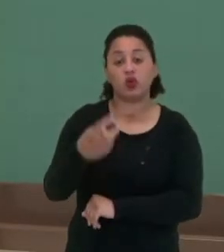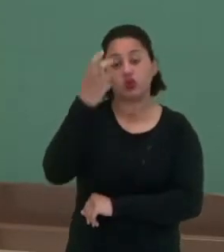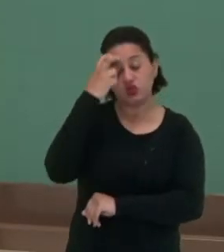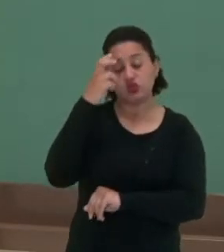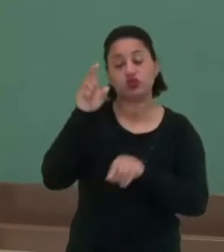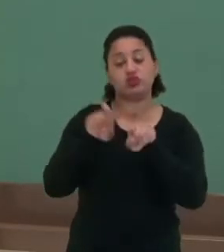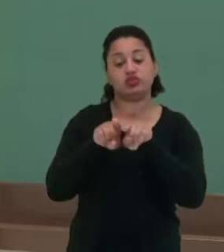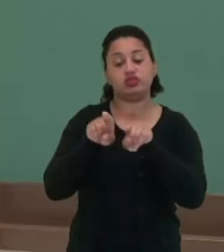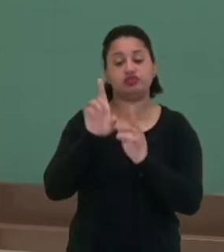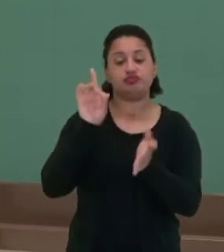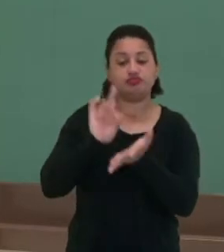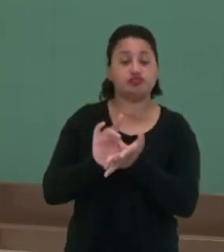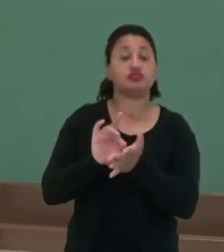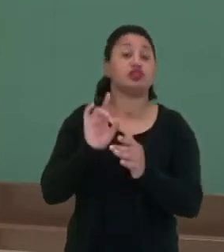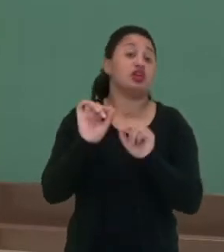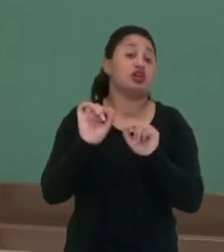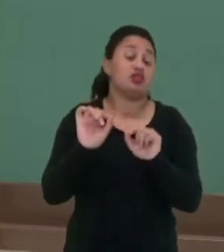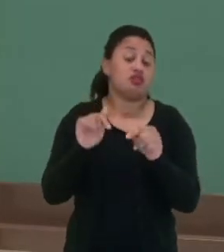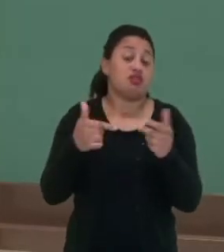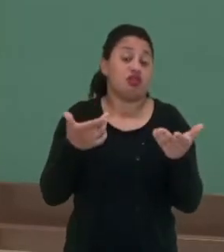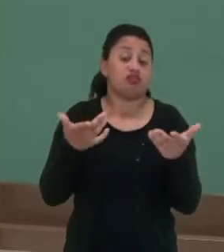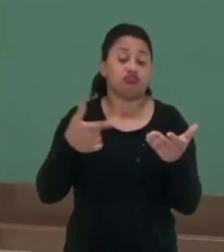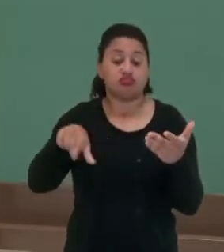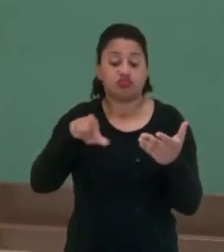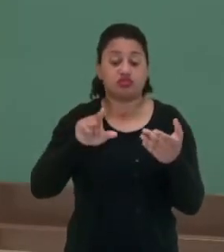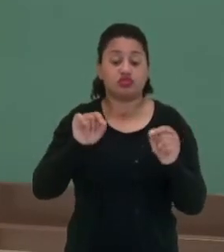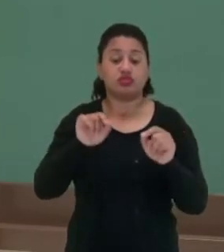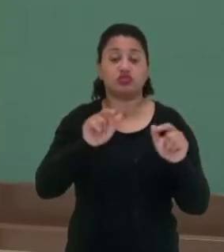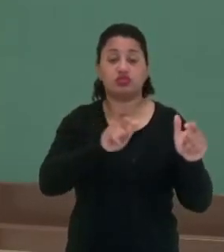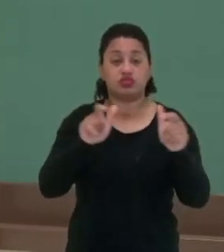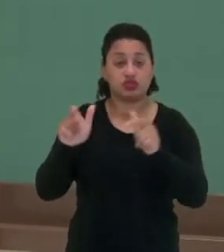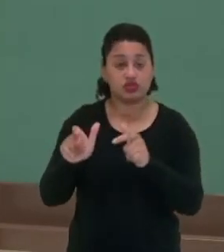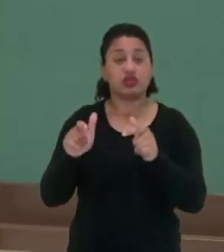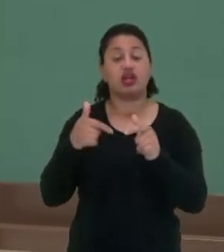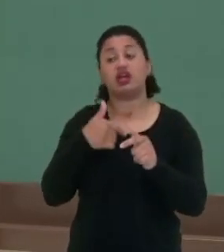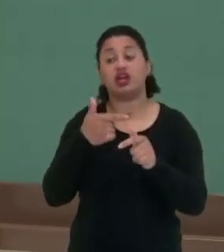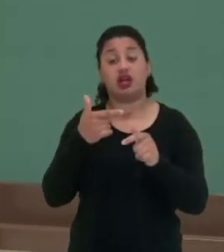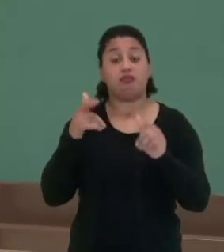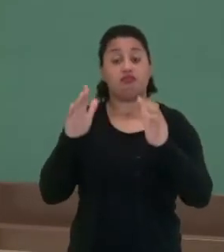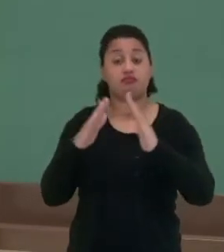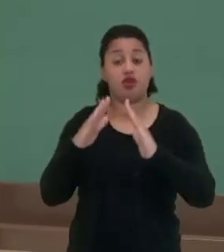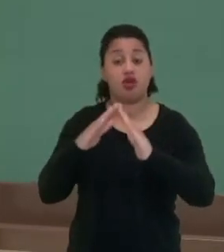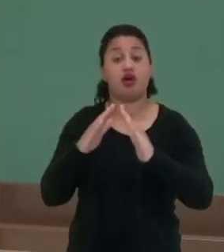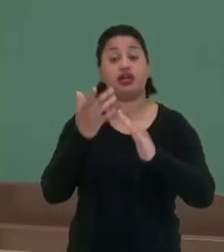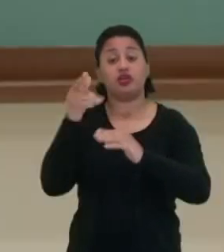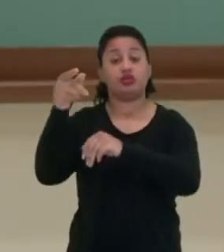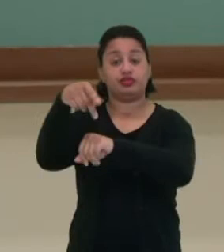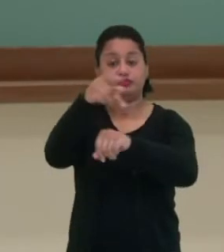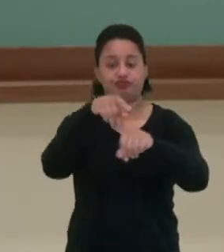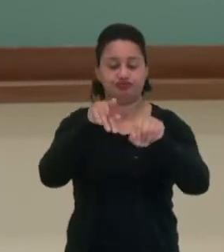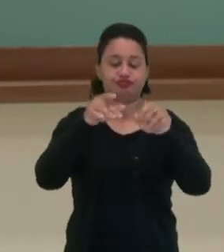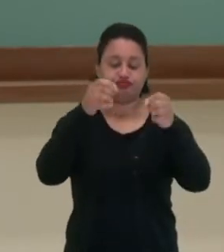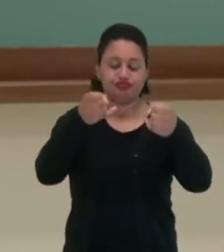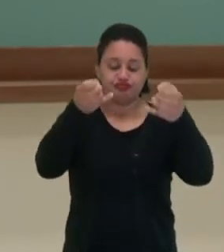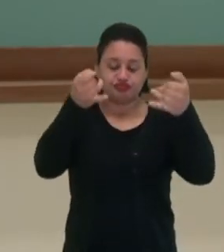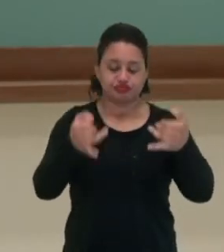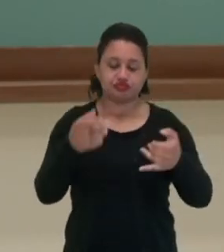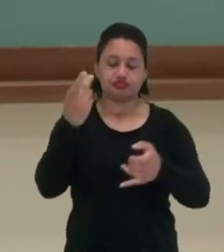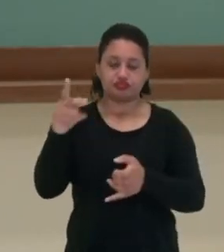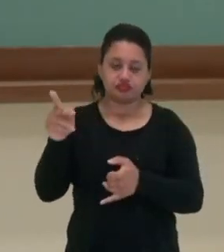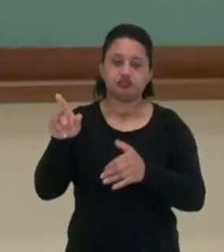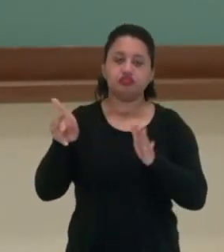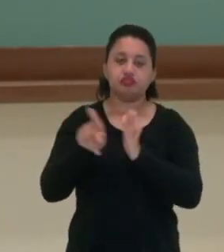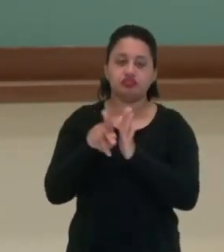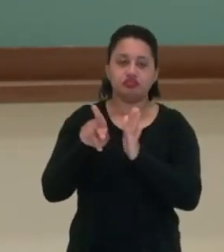se estabelecerem e acabam hoje estando dentro de territórios de outros países. E agora que a gente falou um pouquinho sobre essa questão que envolve